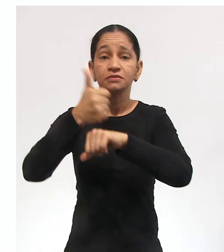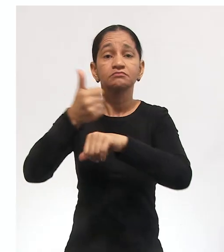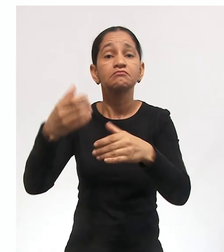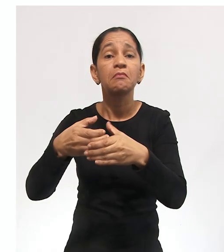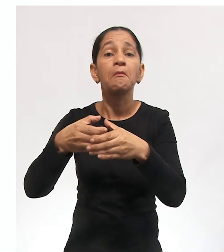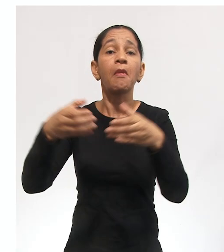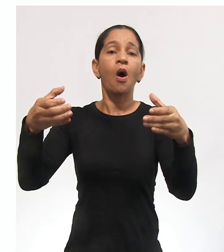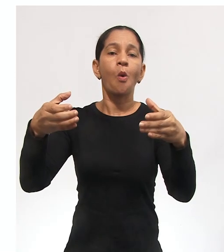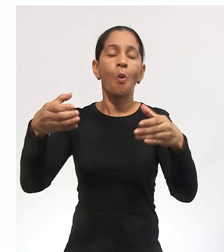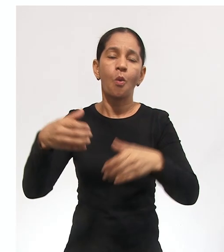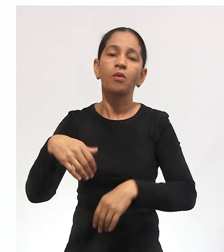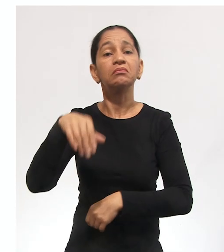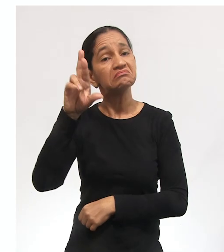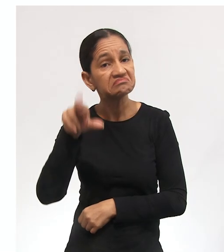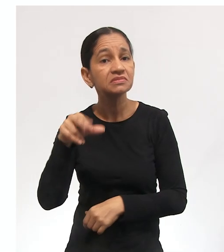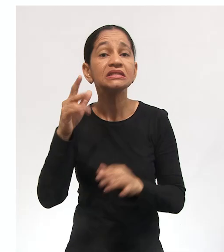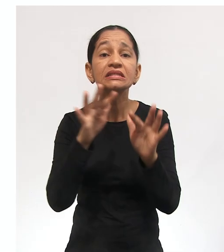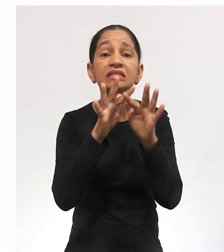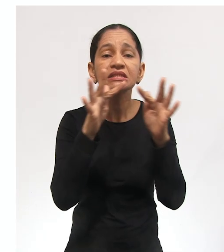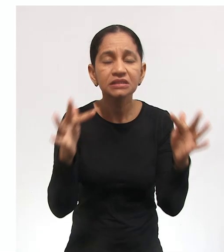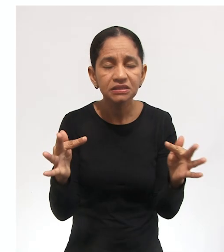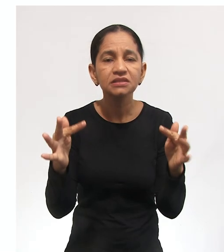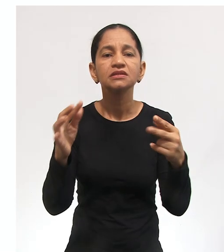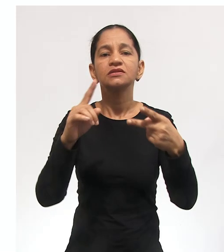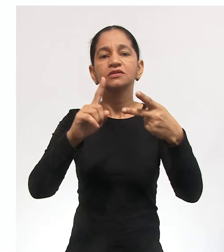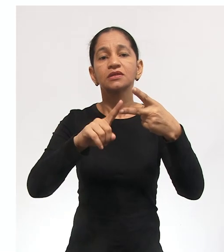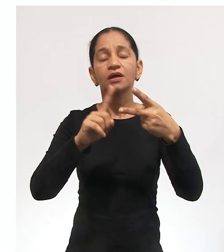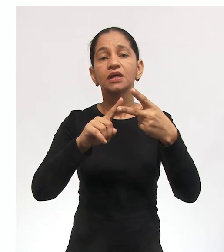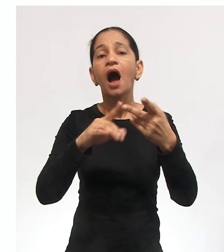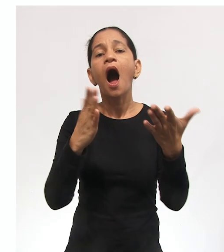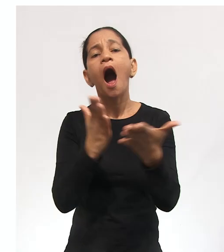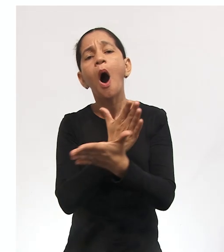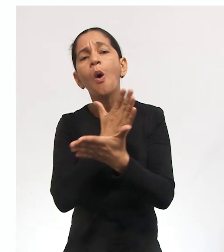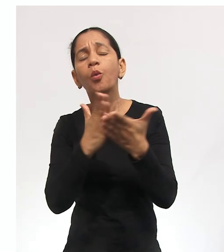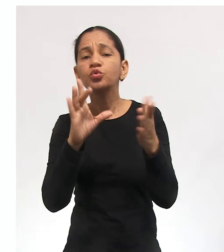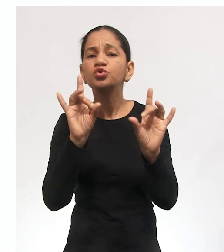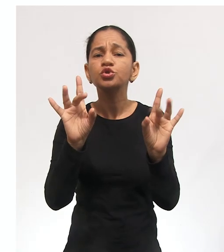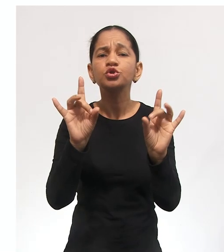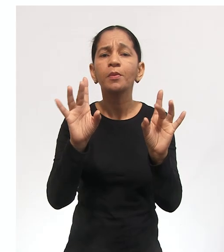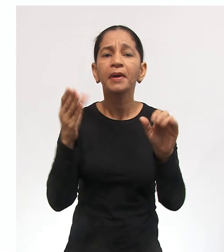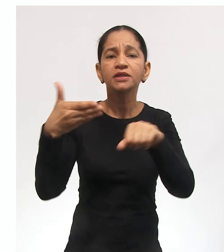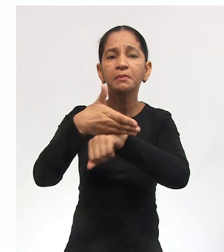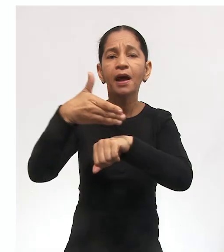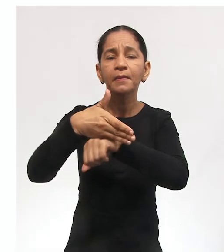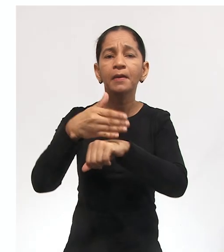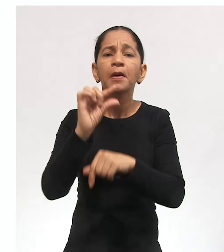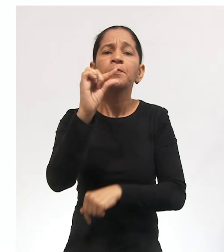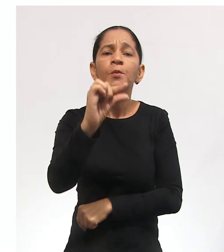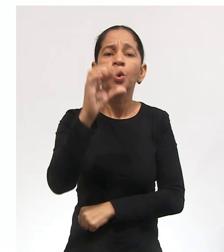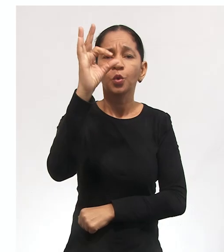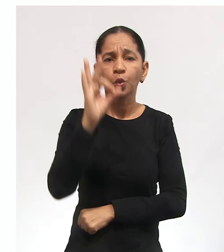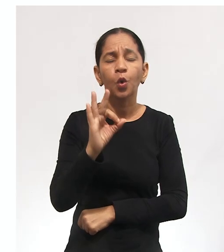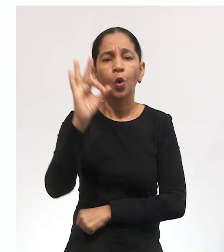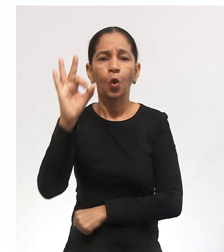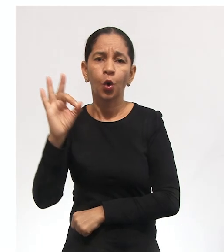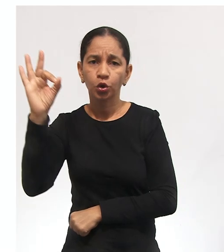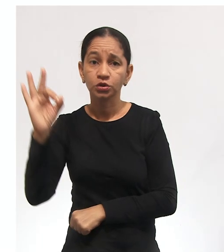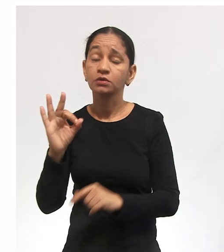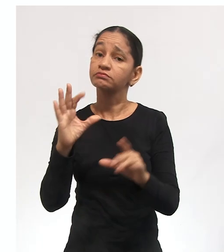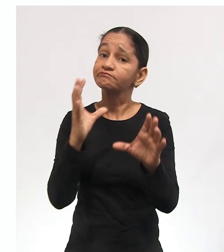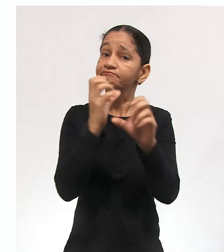na sociedade em comandita simples, os cotistas na sociedade limitada com